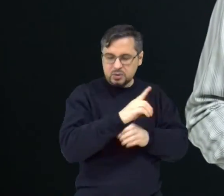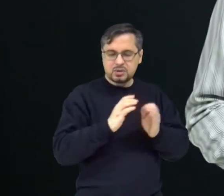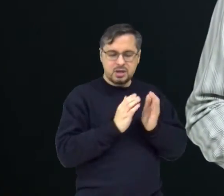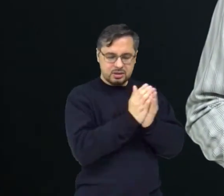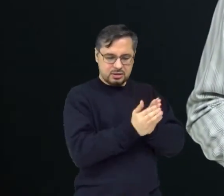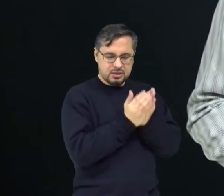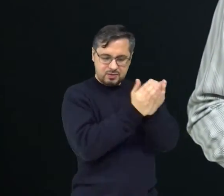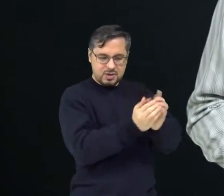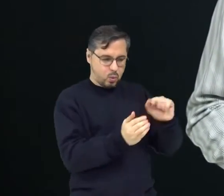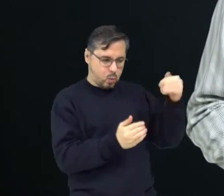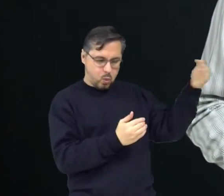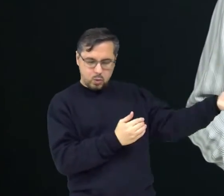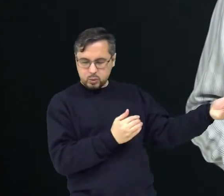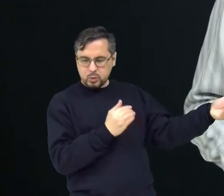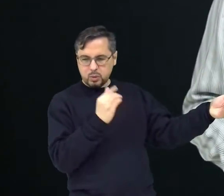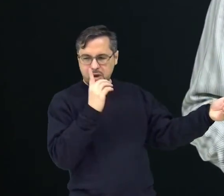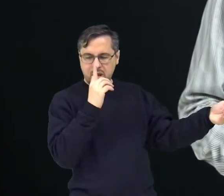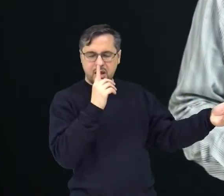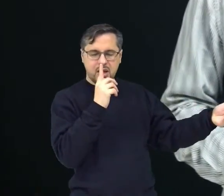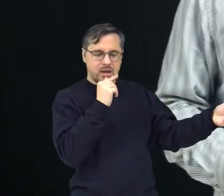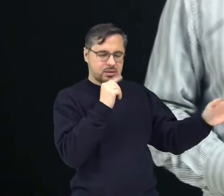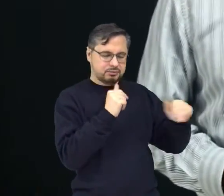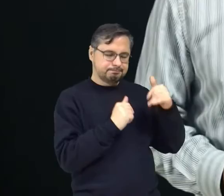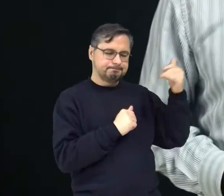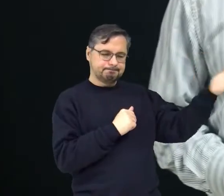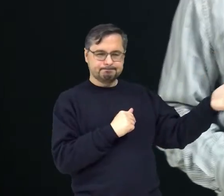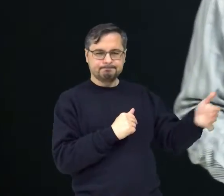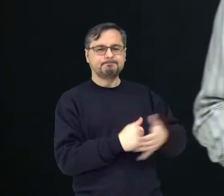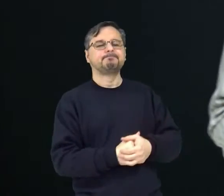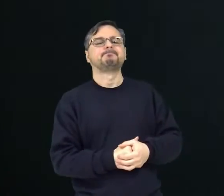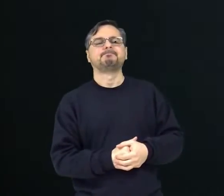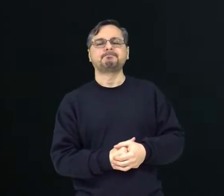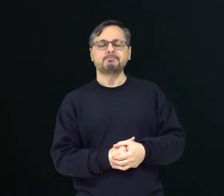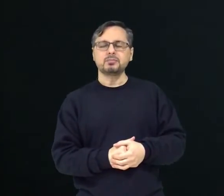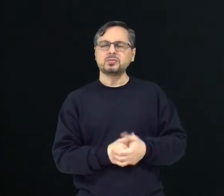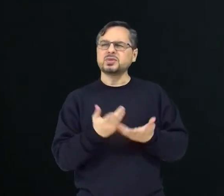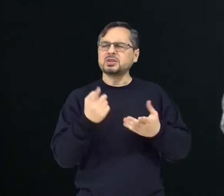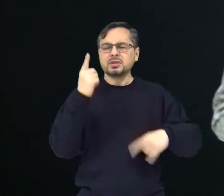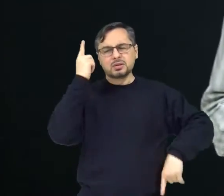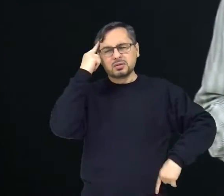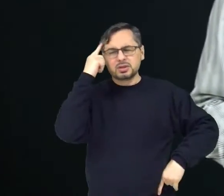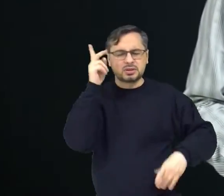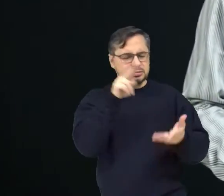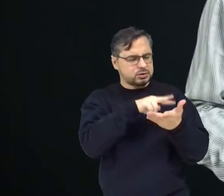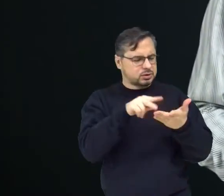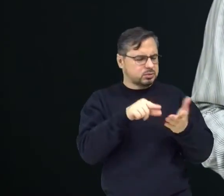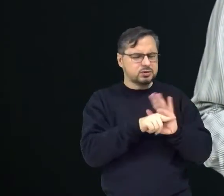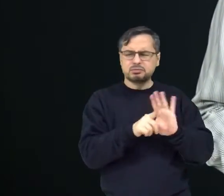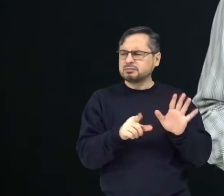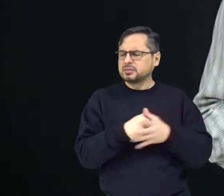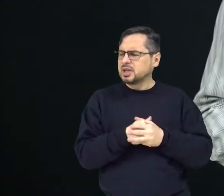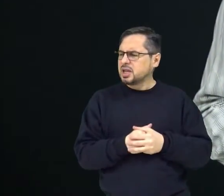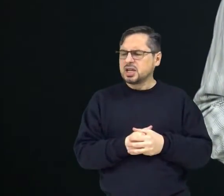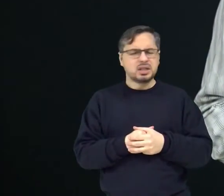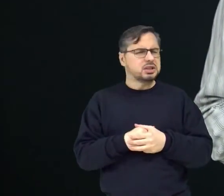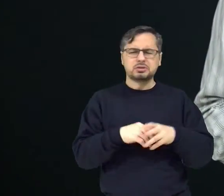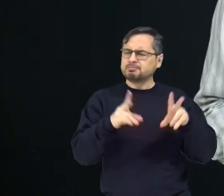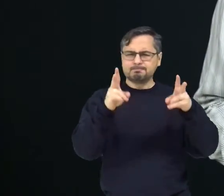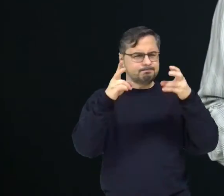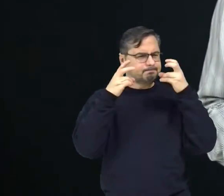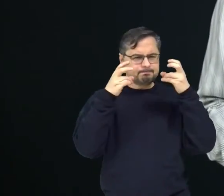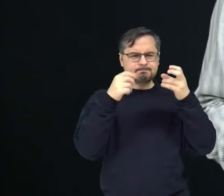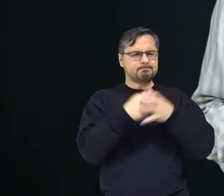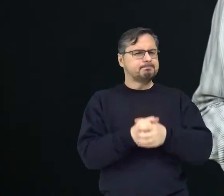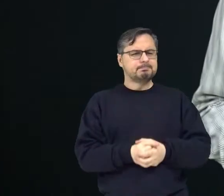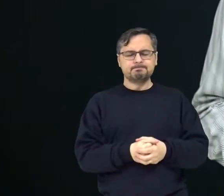atravessar para o outro lado. É uma leitura que, quando fazemos de forma superficial, não percebemos um